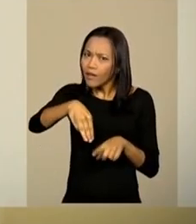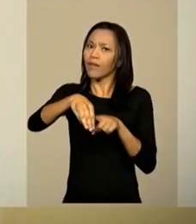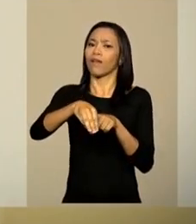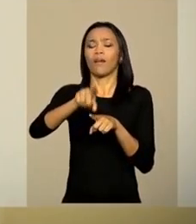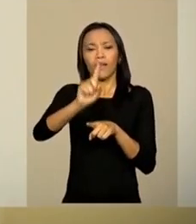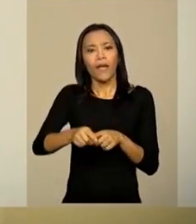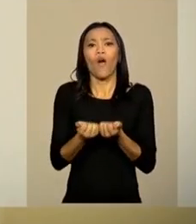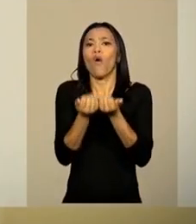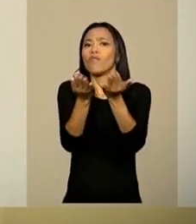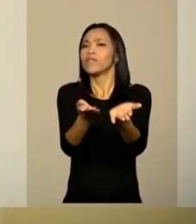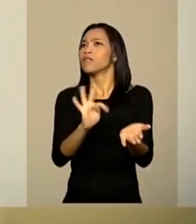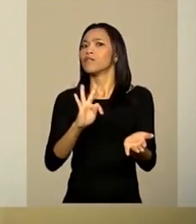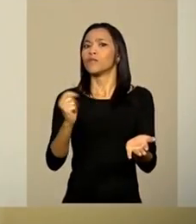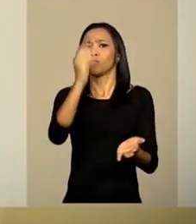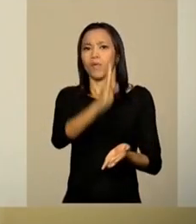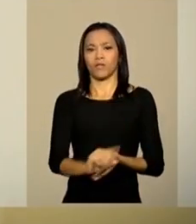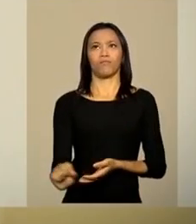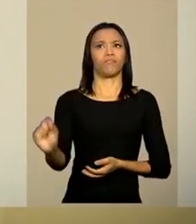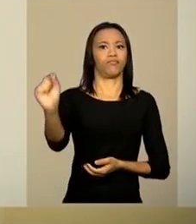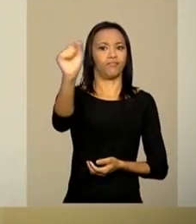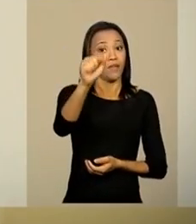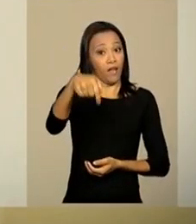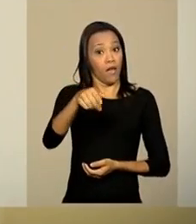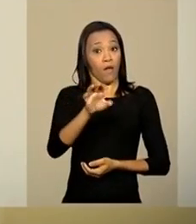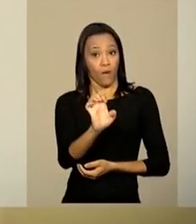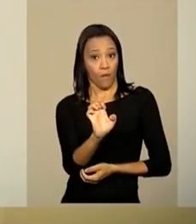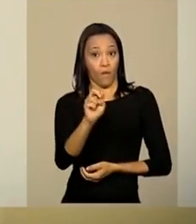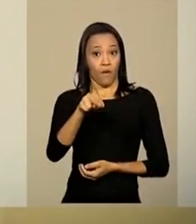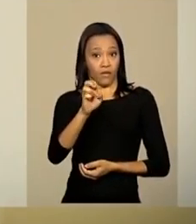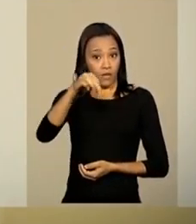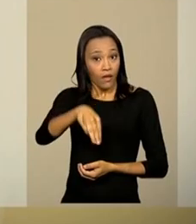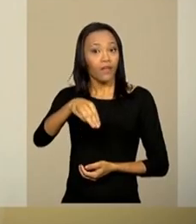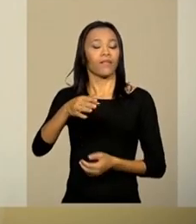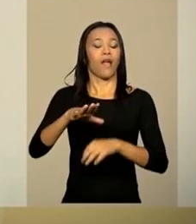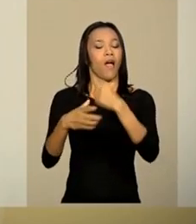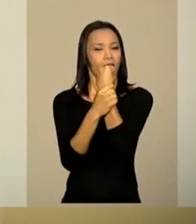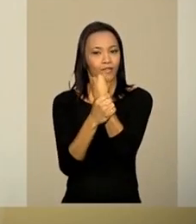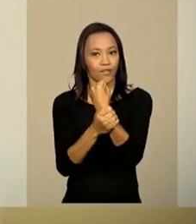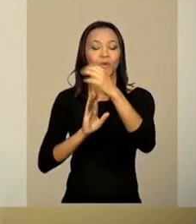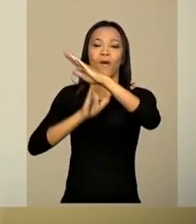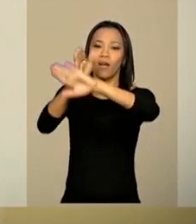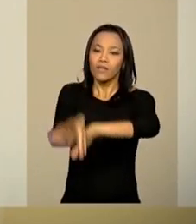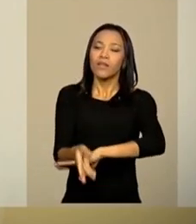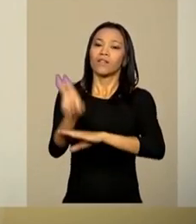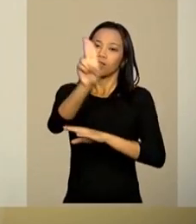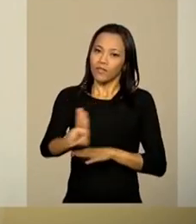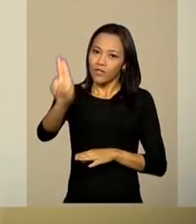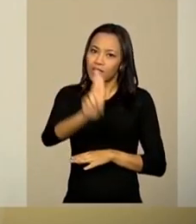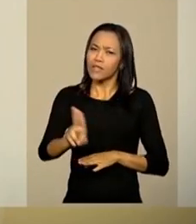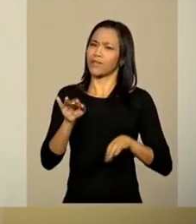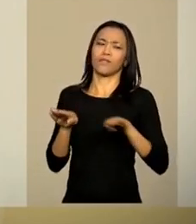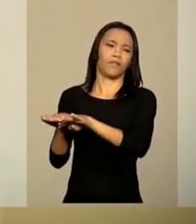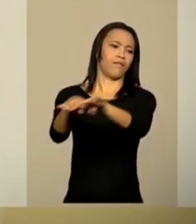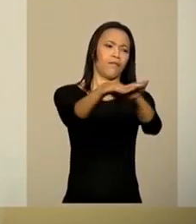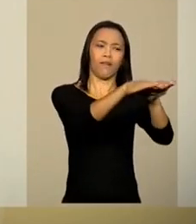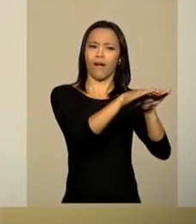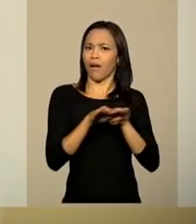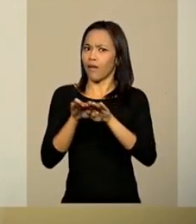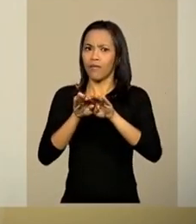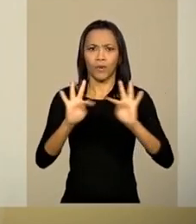oferecido em todo o Brasil. Assim, o Enem garante o acesso à educação superior de forma democrática,